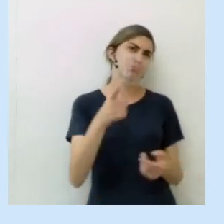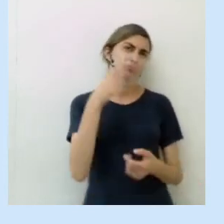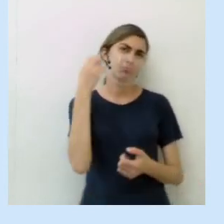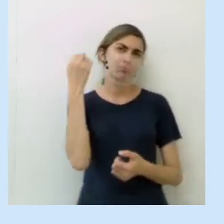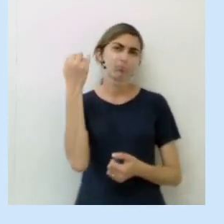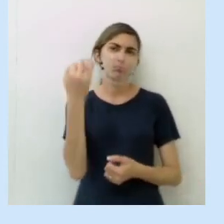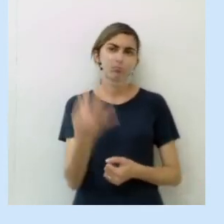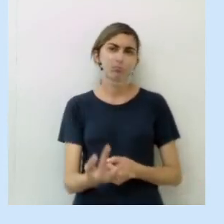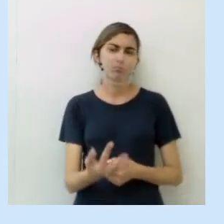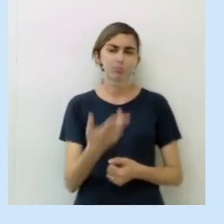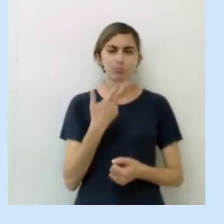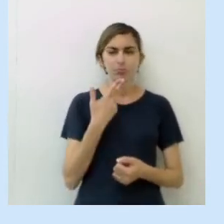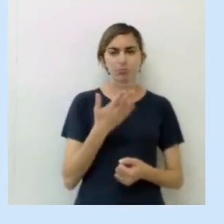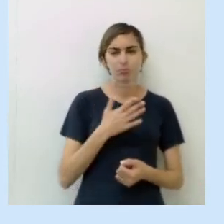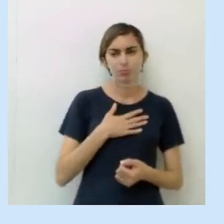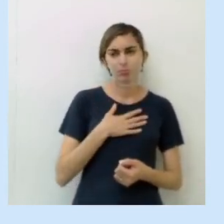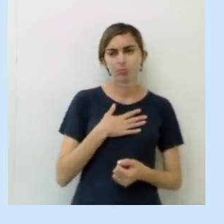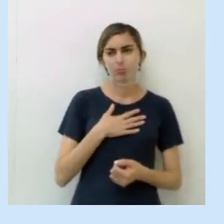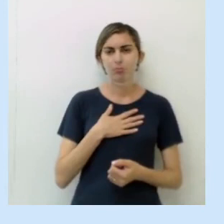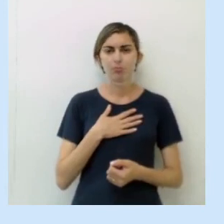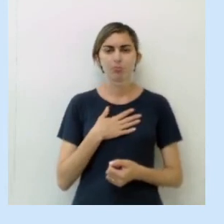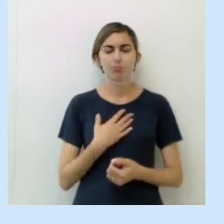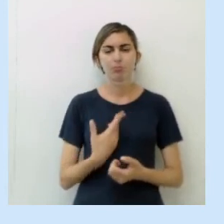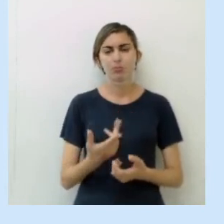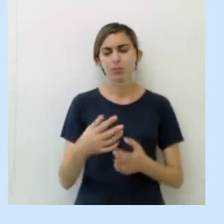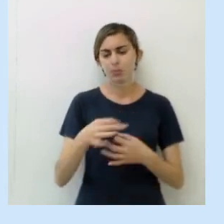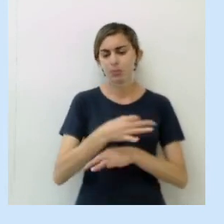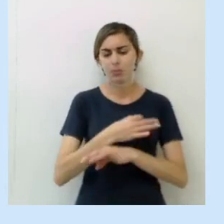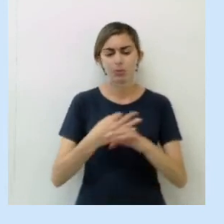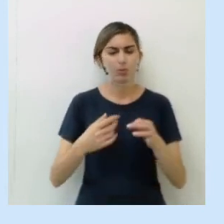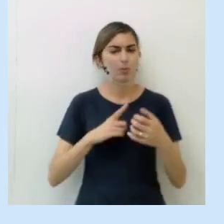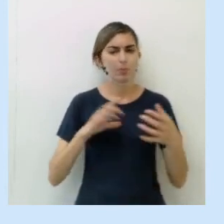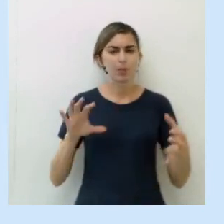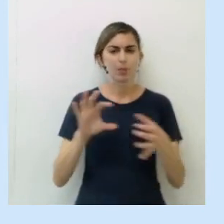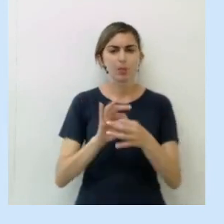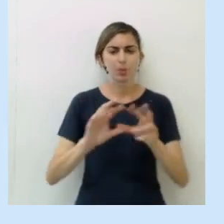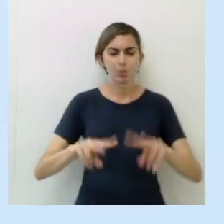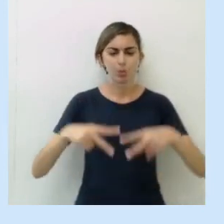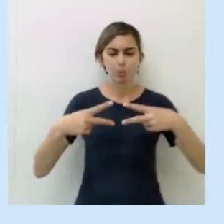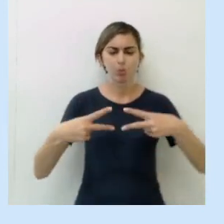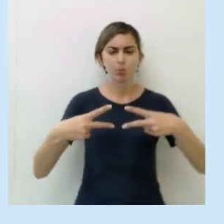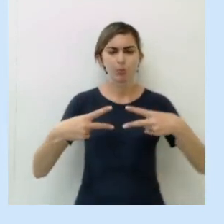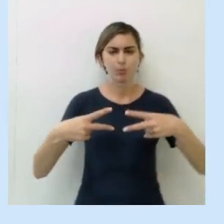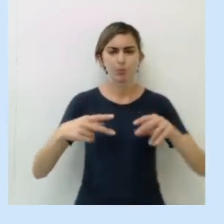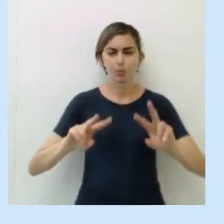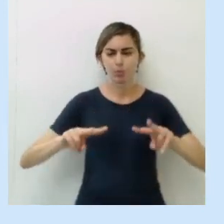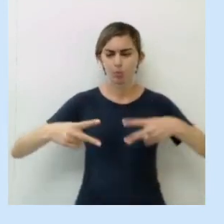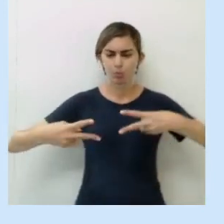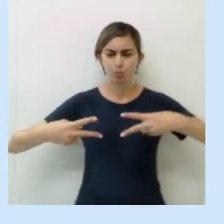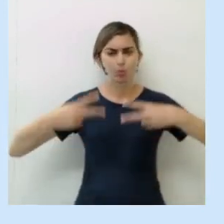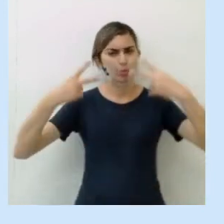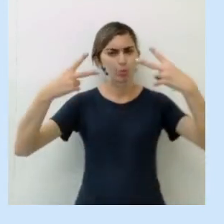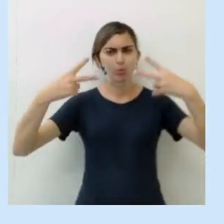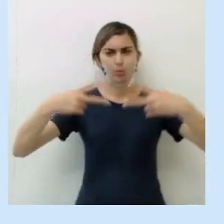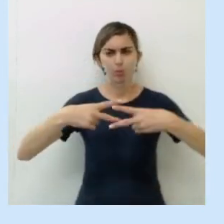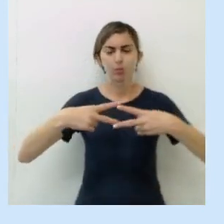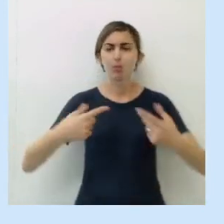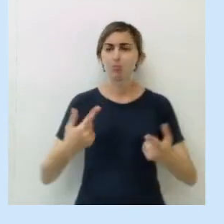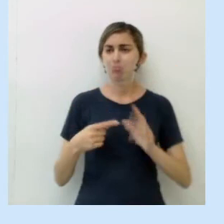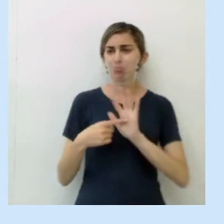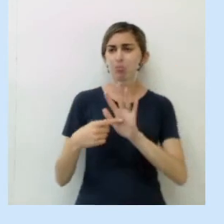acabou de falar para mim que a molécula tem que ter ligação dupla para fazer isso. E agora tu está